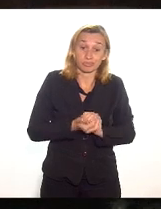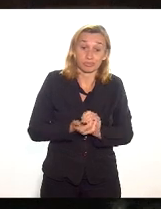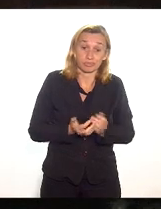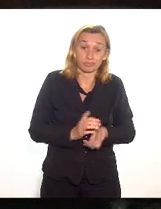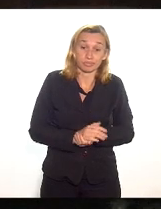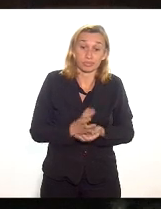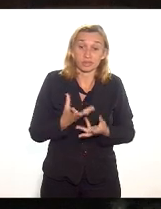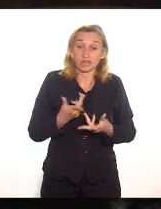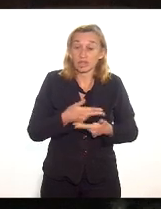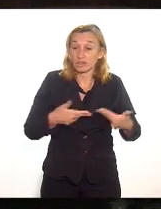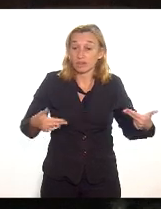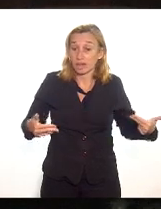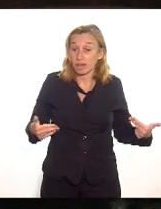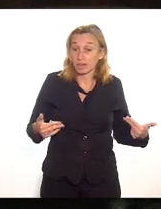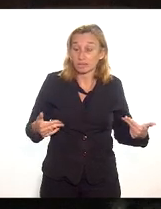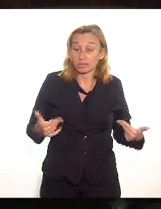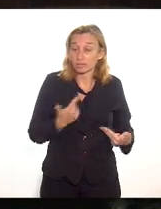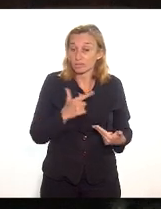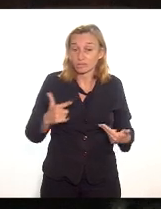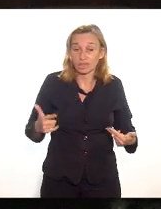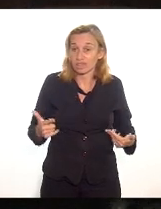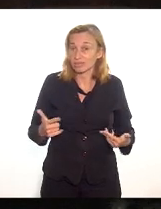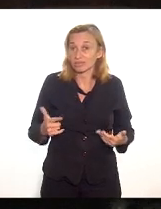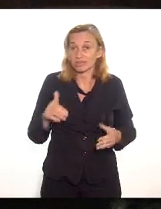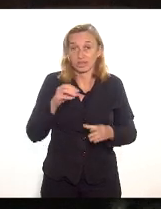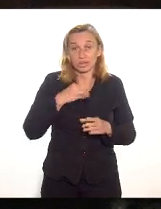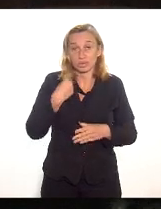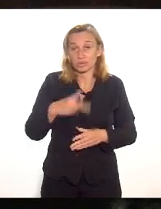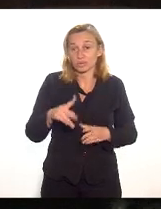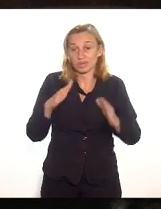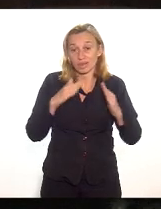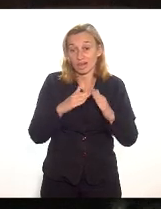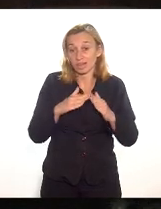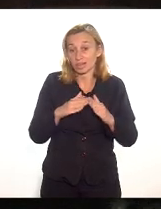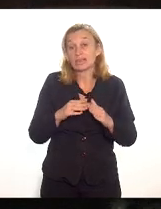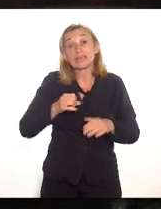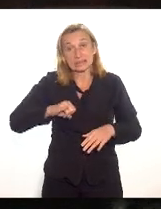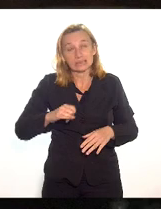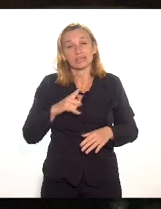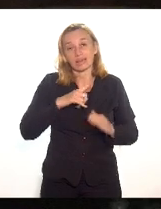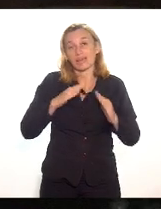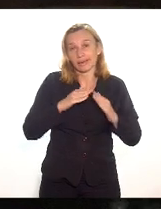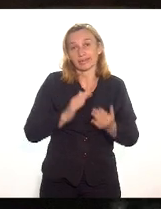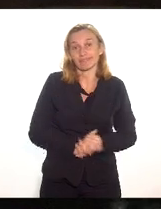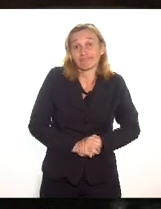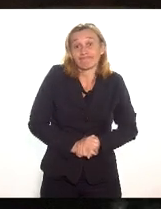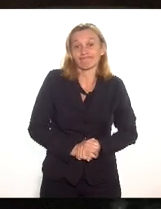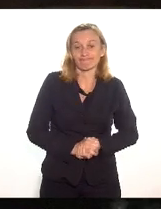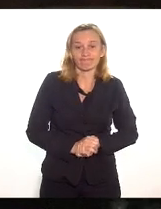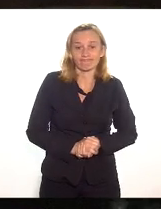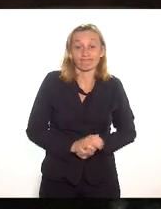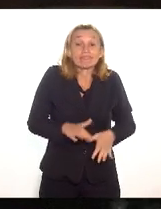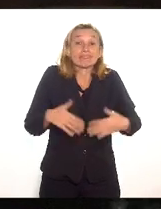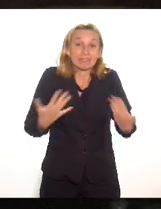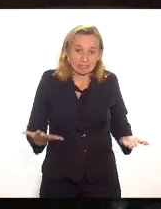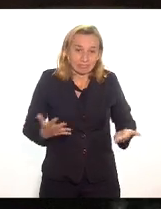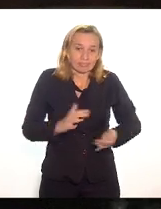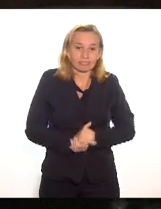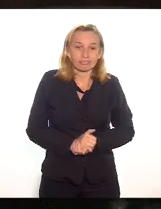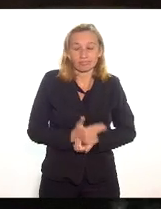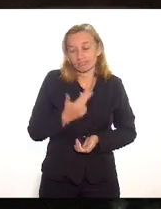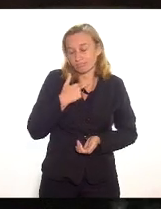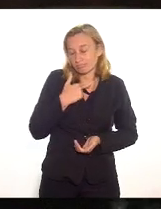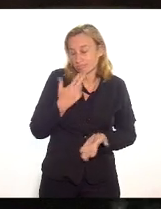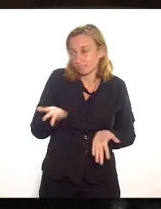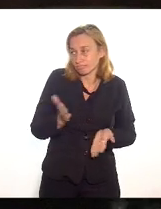que muitos não estavam recebendo nas suas residências, quando tem residência. Então, eu não posso